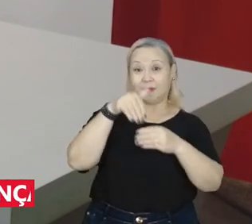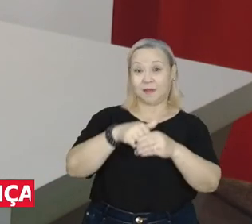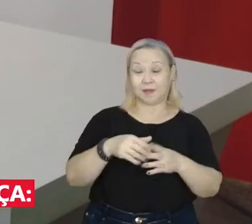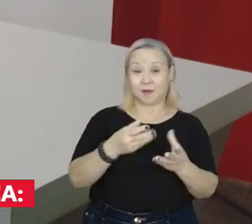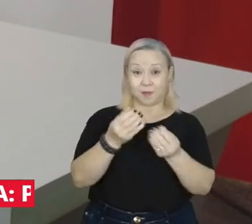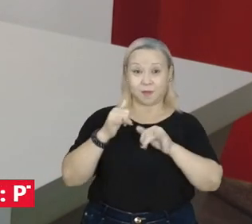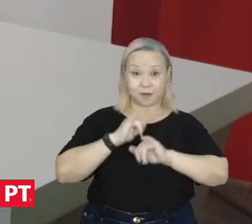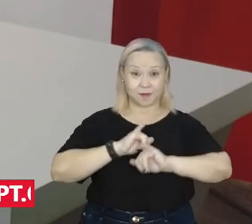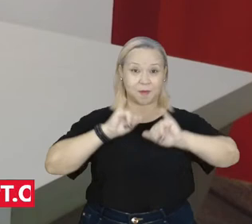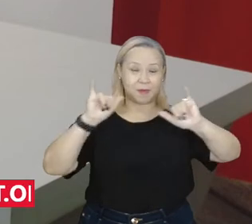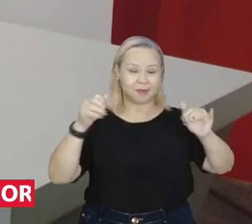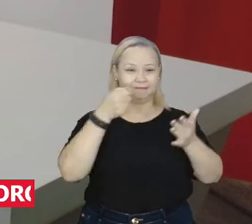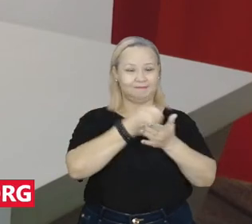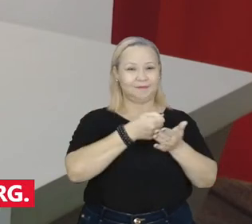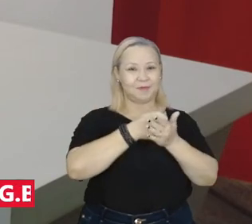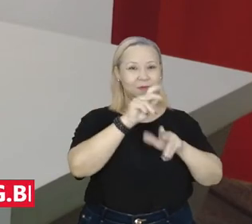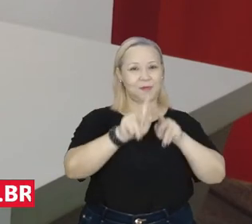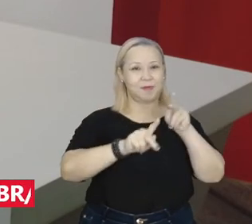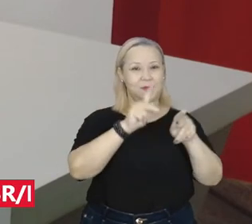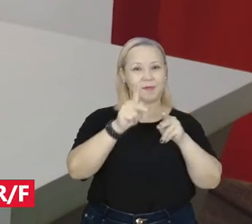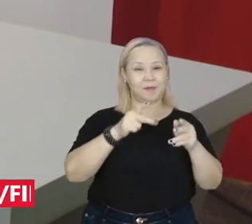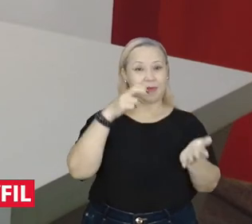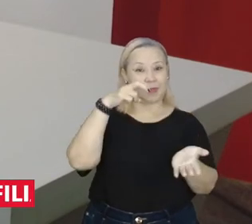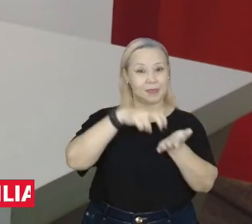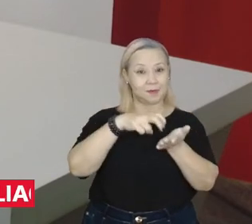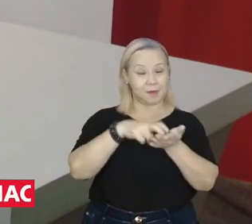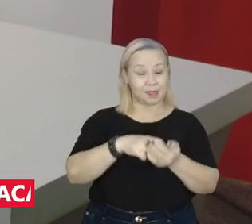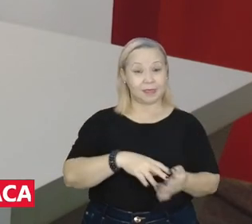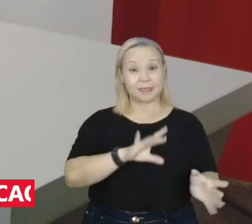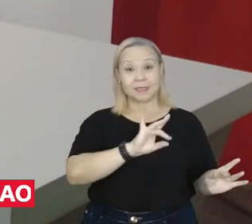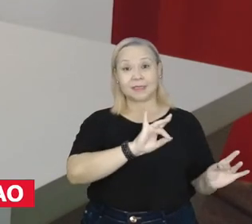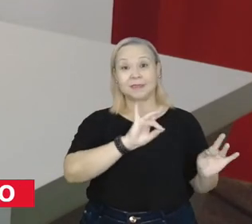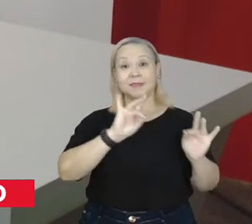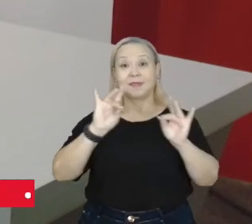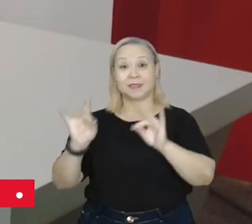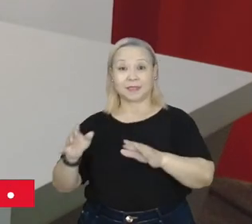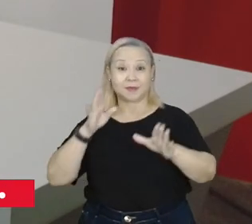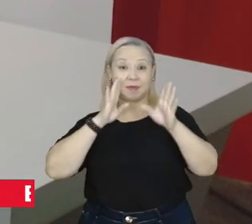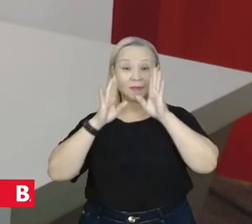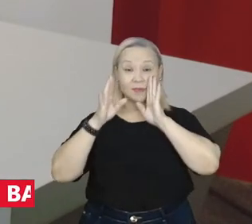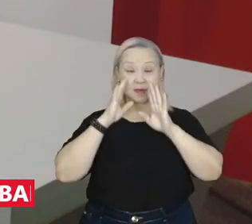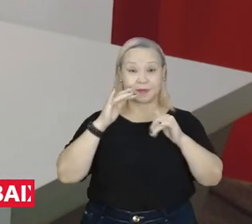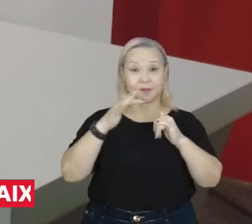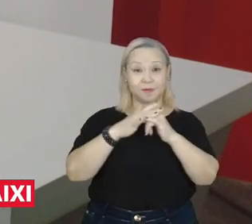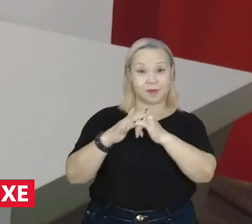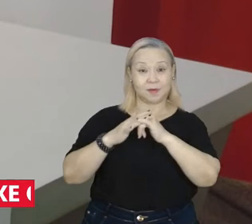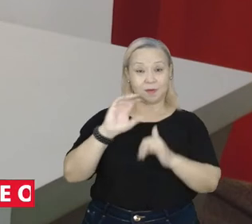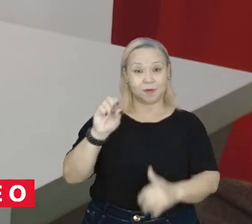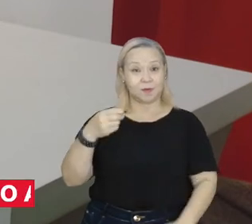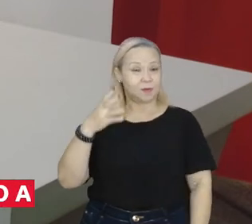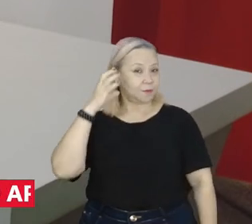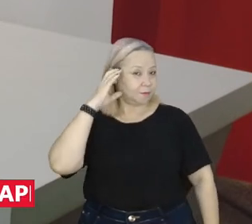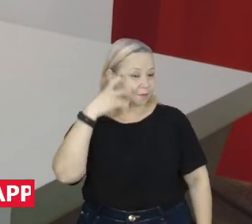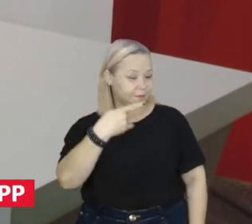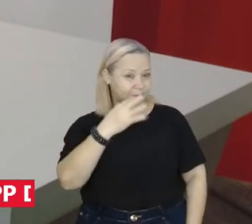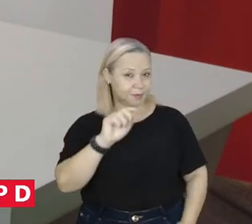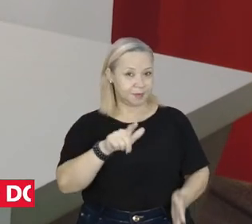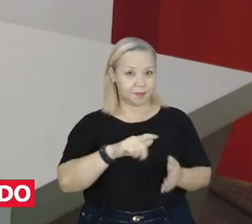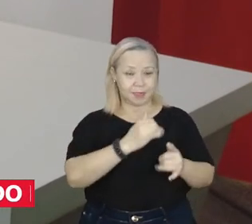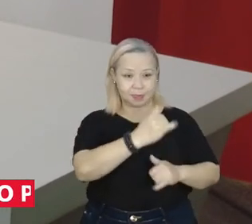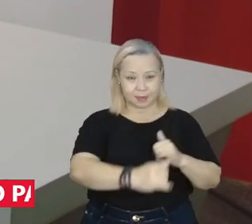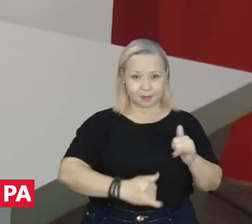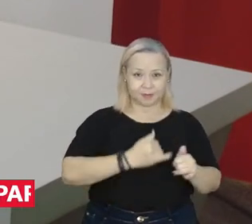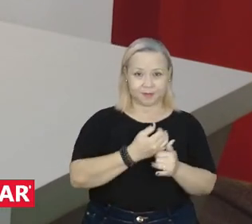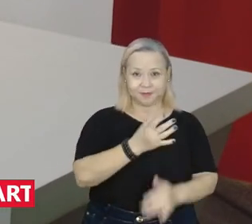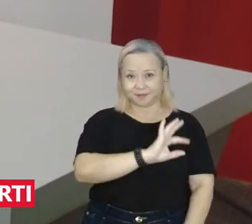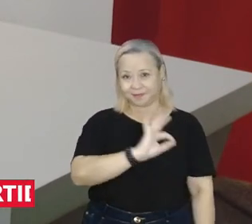e luta popular na sua manhã, que está com a gente aí pelo Facebook, pelo YouTube ou pela rádio PT na web. Um ótimo dia